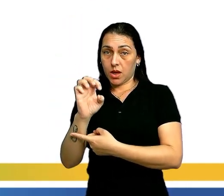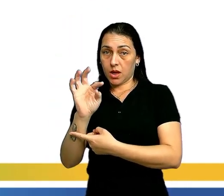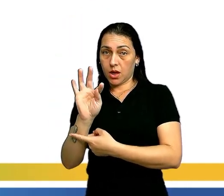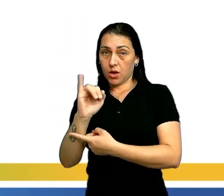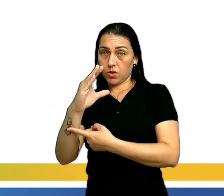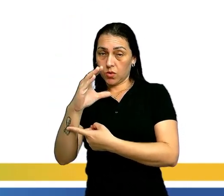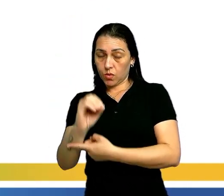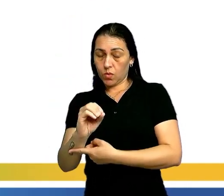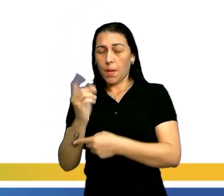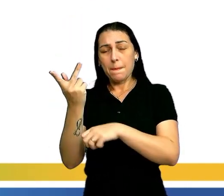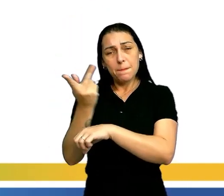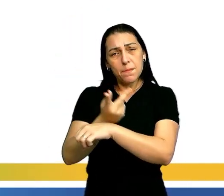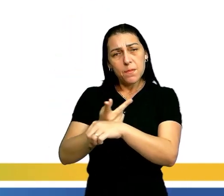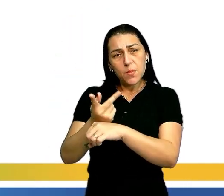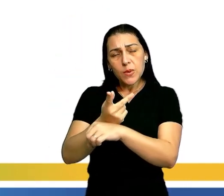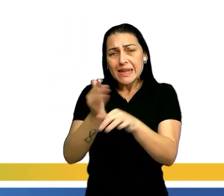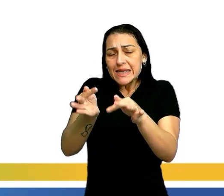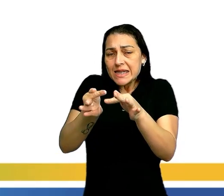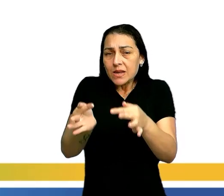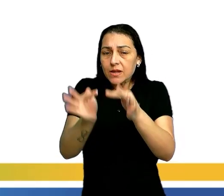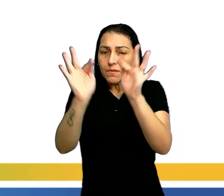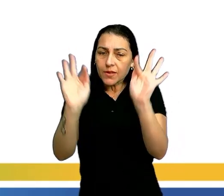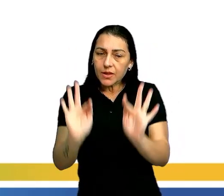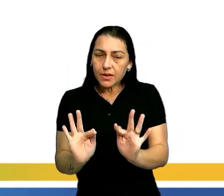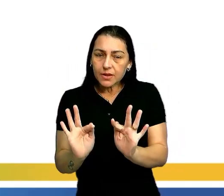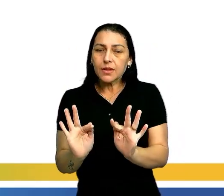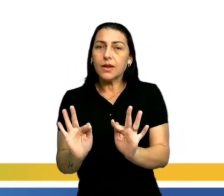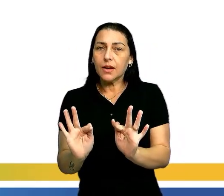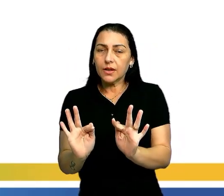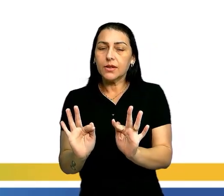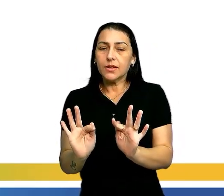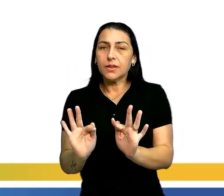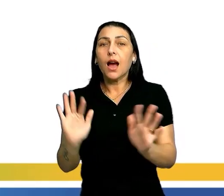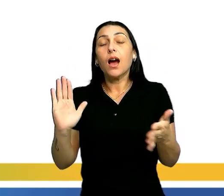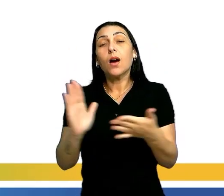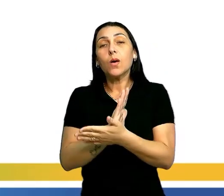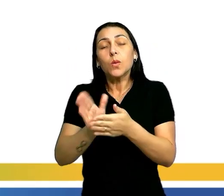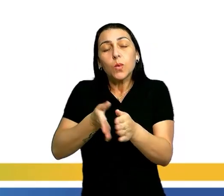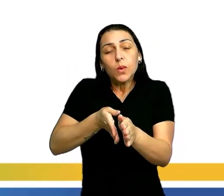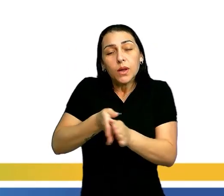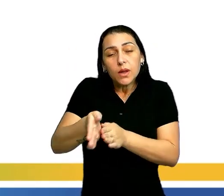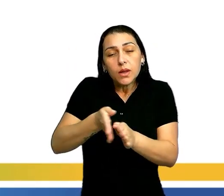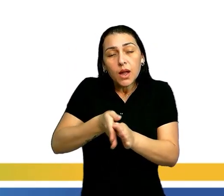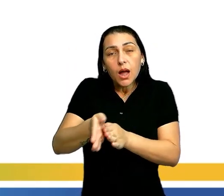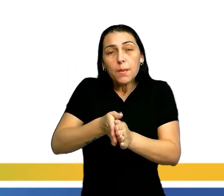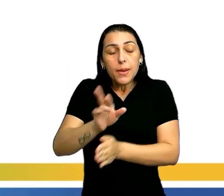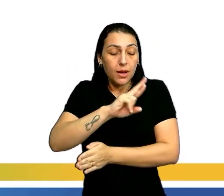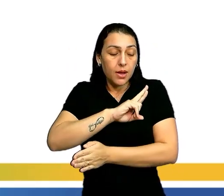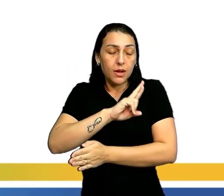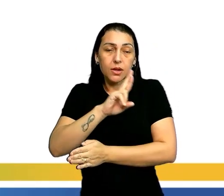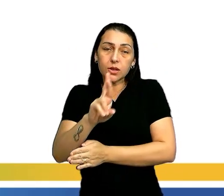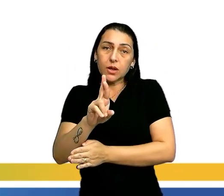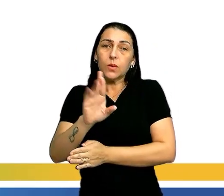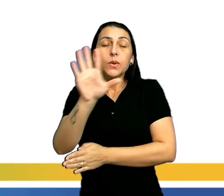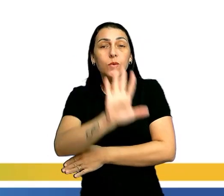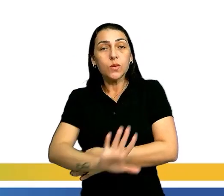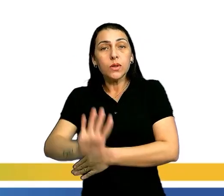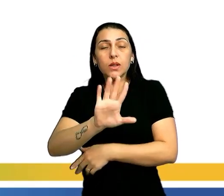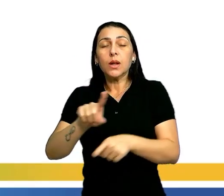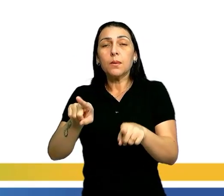ação buscando pura e simplesmente a felicidade, muitas vezes orientada pela religião e em